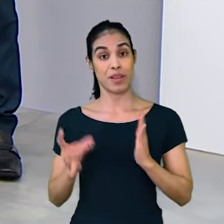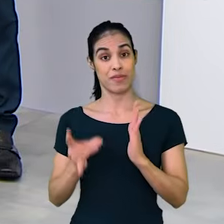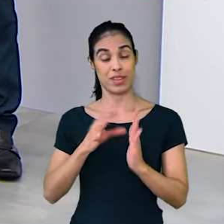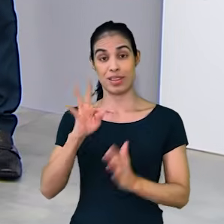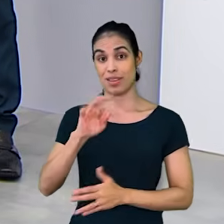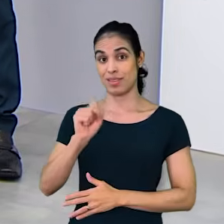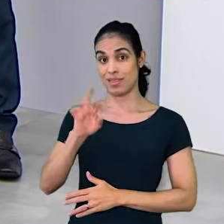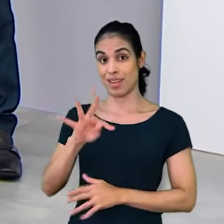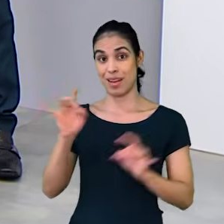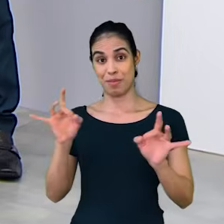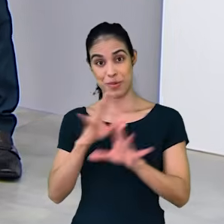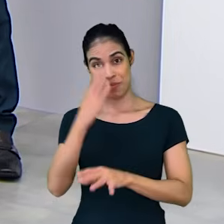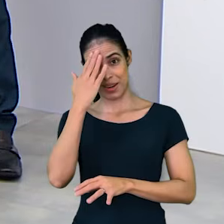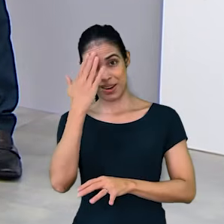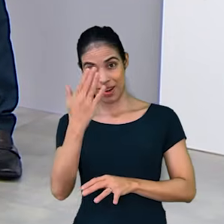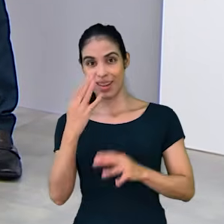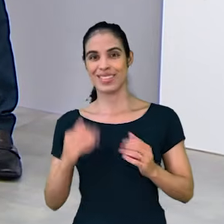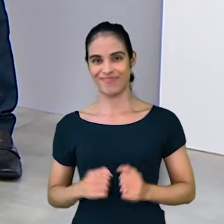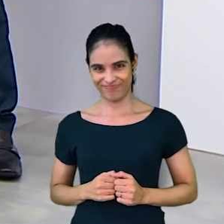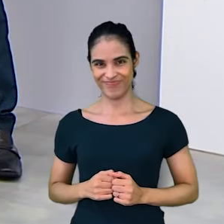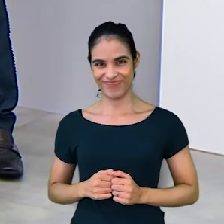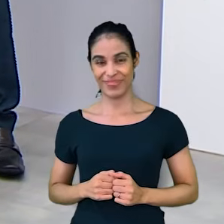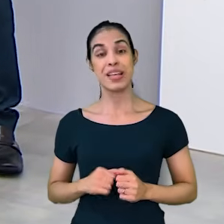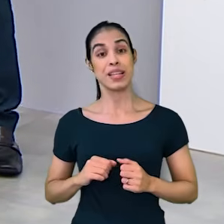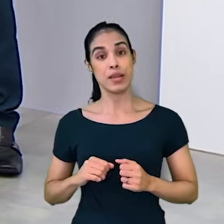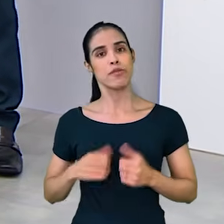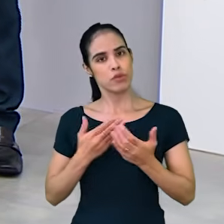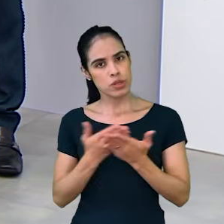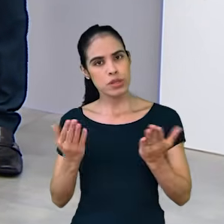O Revista TST de hoje fica por aqui. Muito obrigado